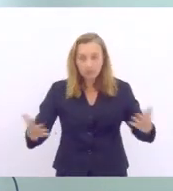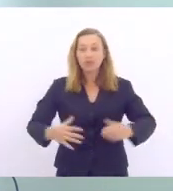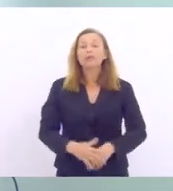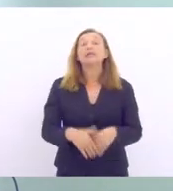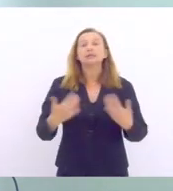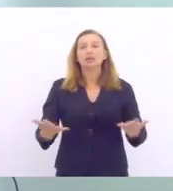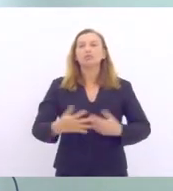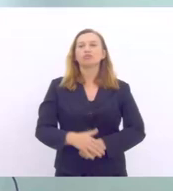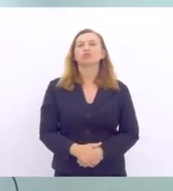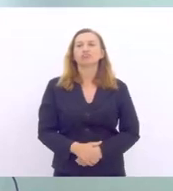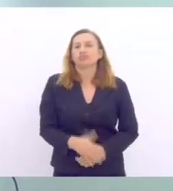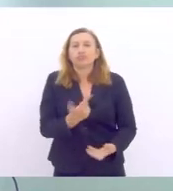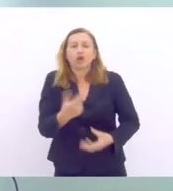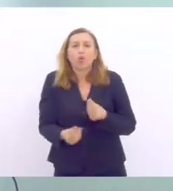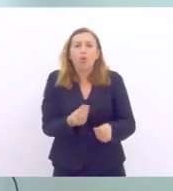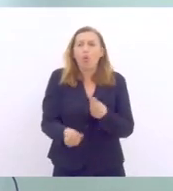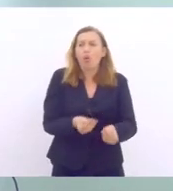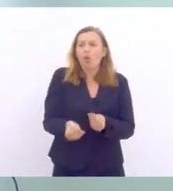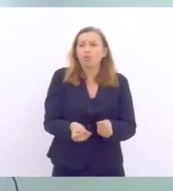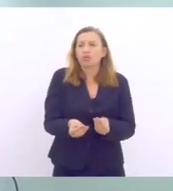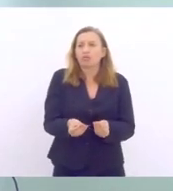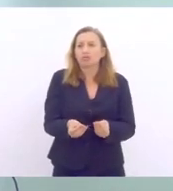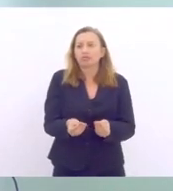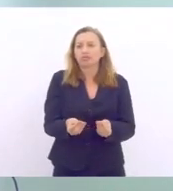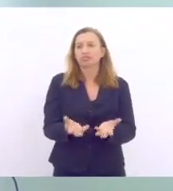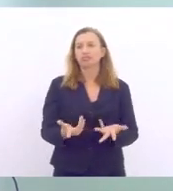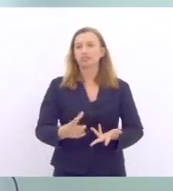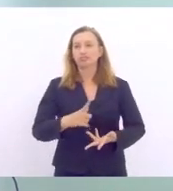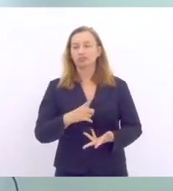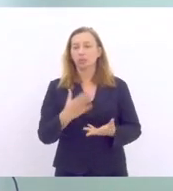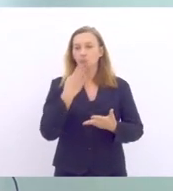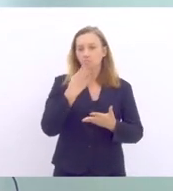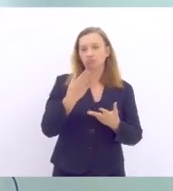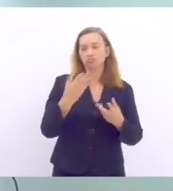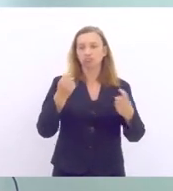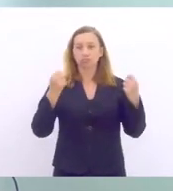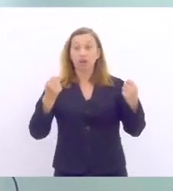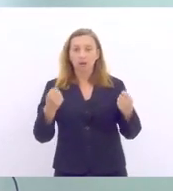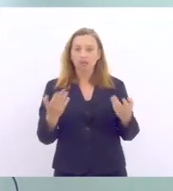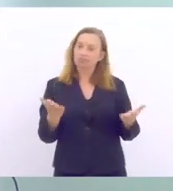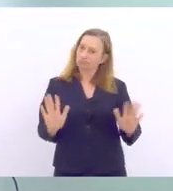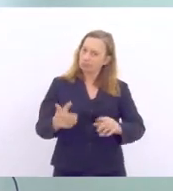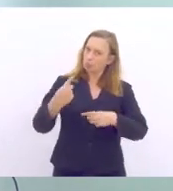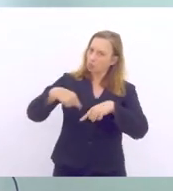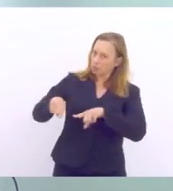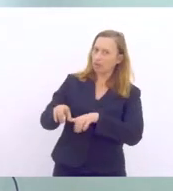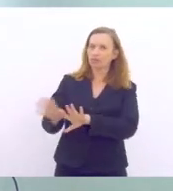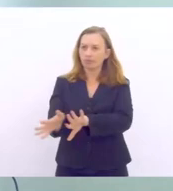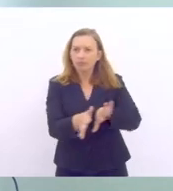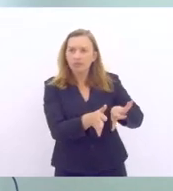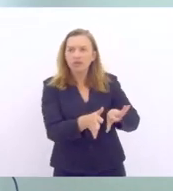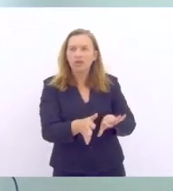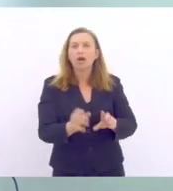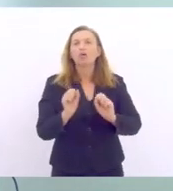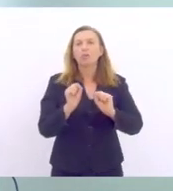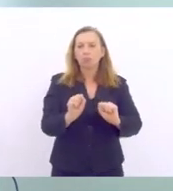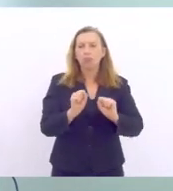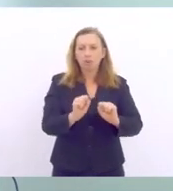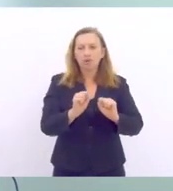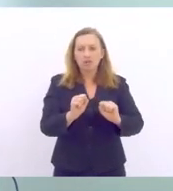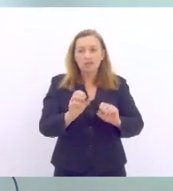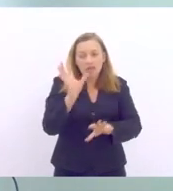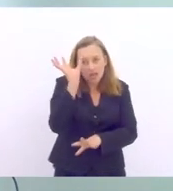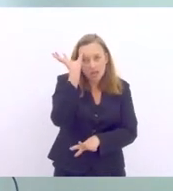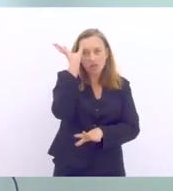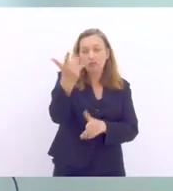então não dá para culpar a torcida organizada. Pelo contrário, a torcida organizada ela pode ser fonte e solução